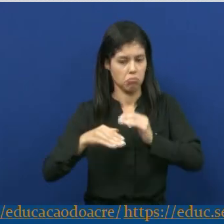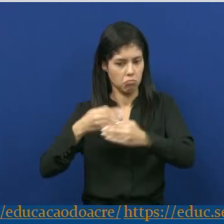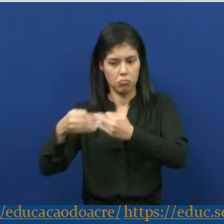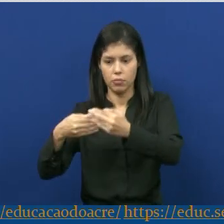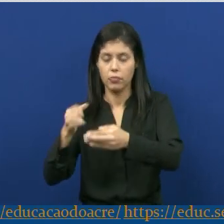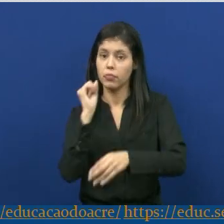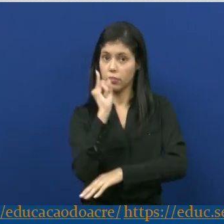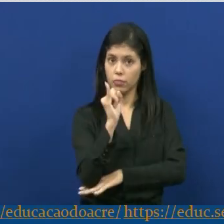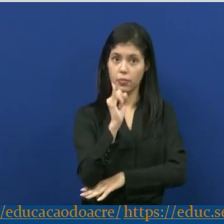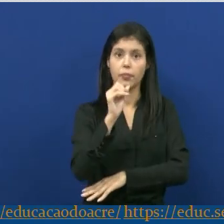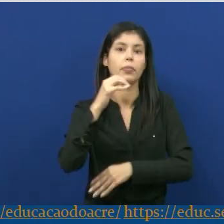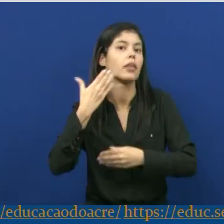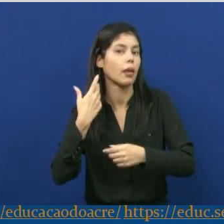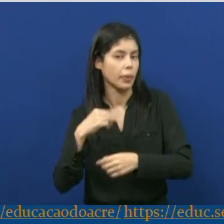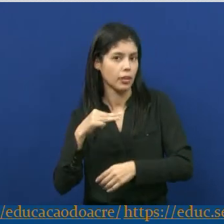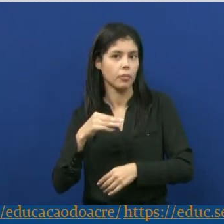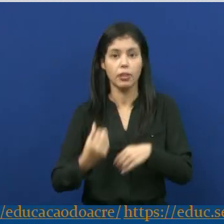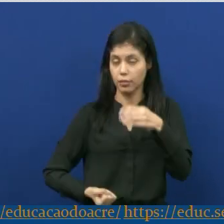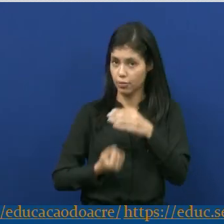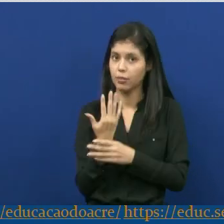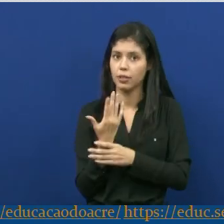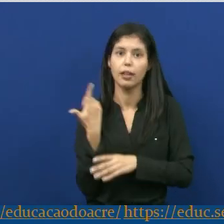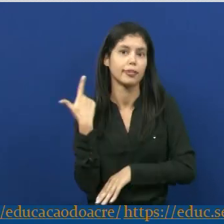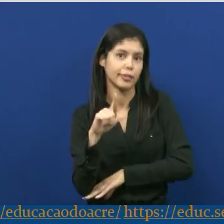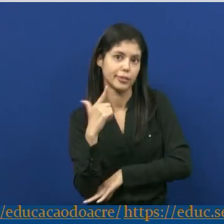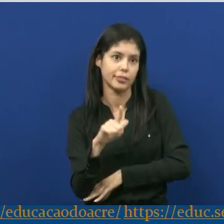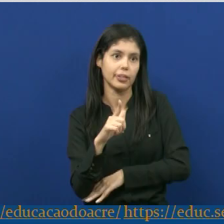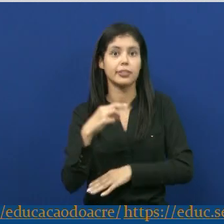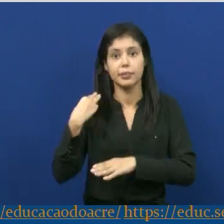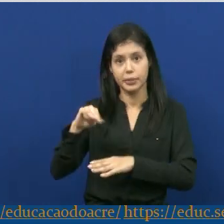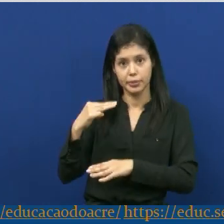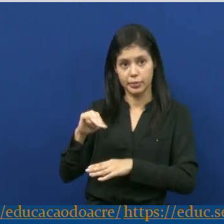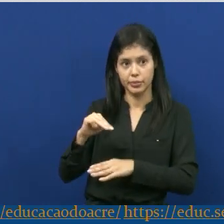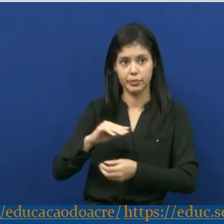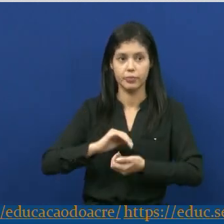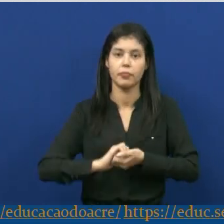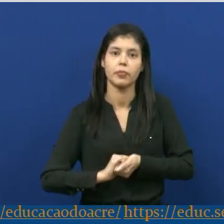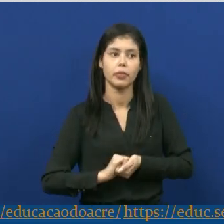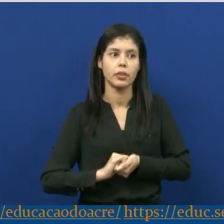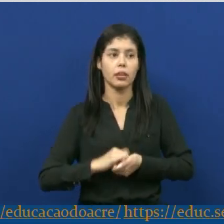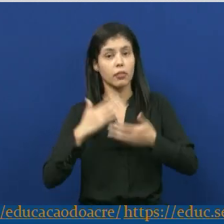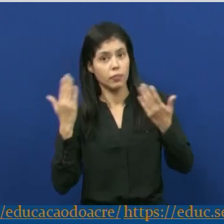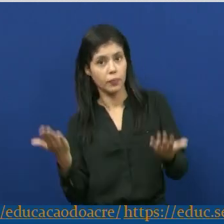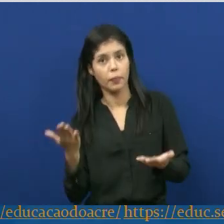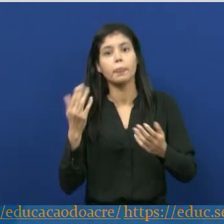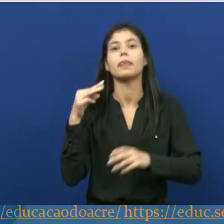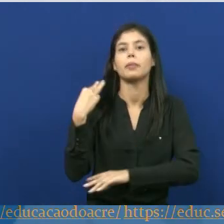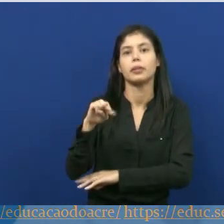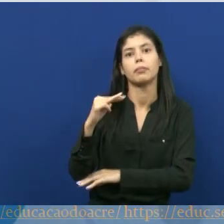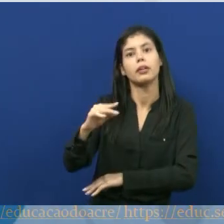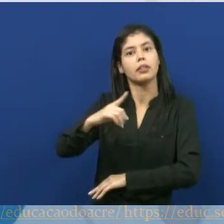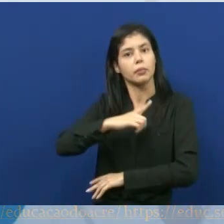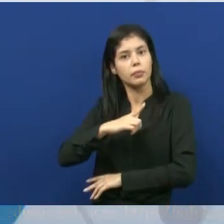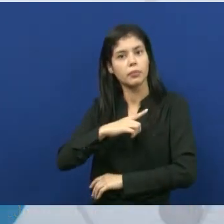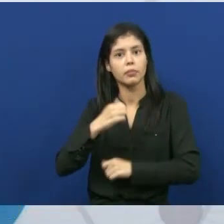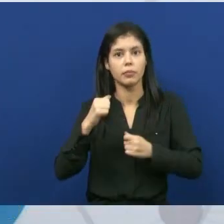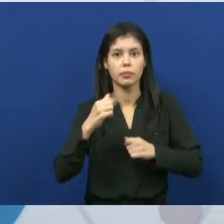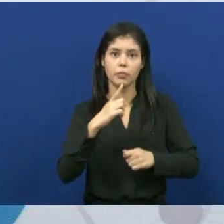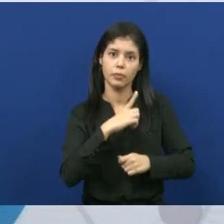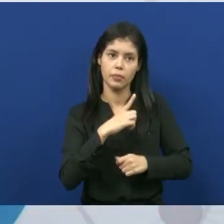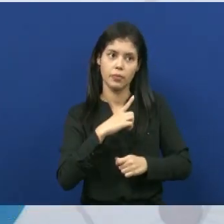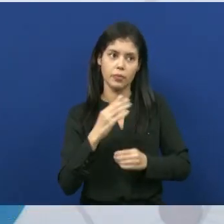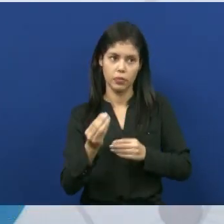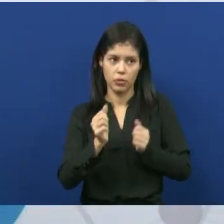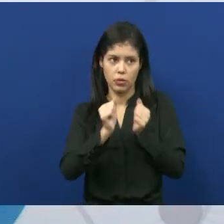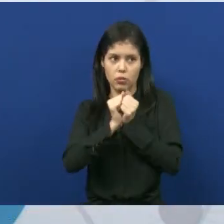desenvolvem se a matemática não existisse e não fosse estudada então a matemática faz parte